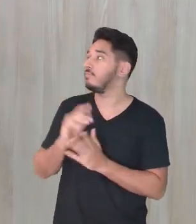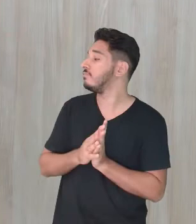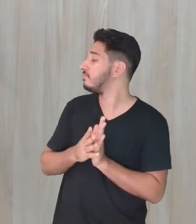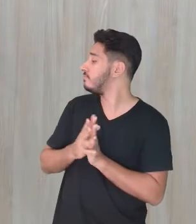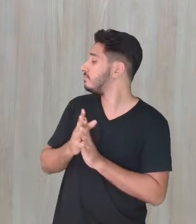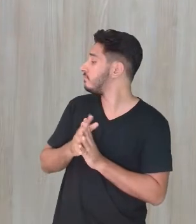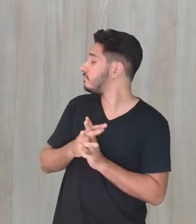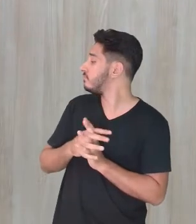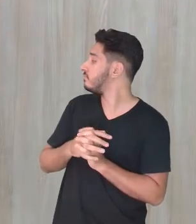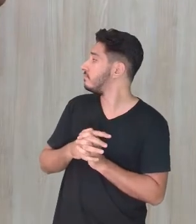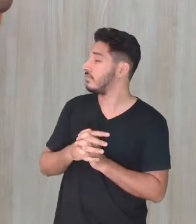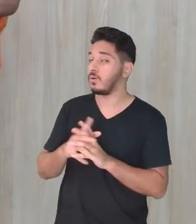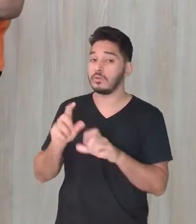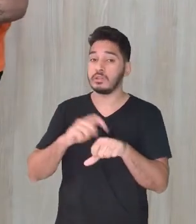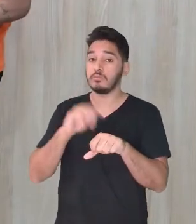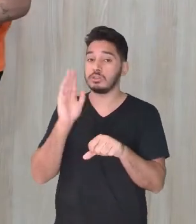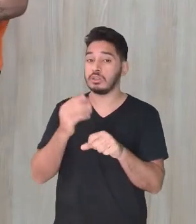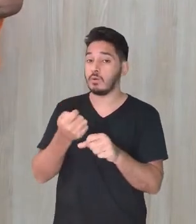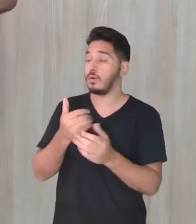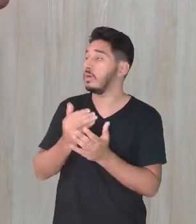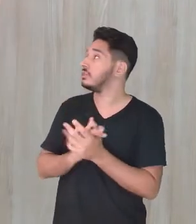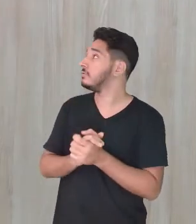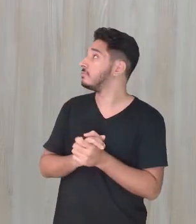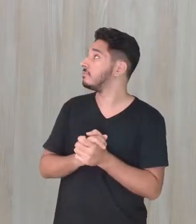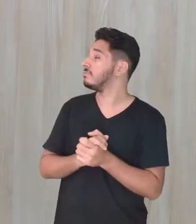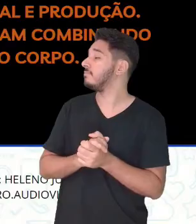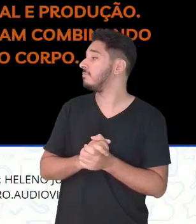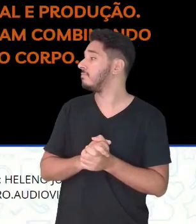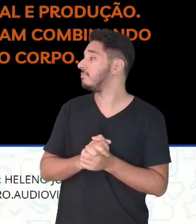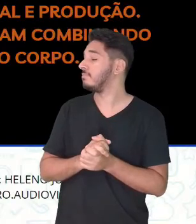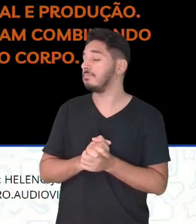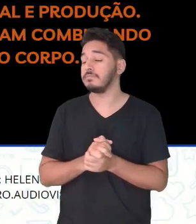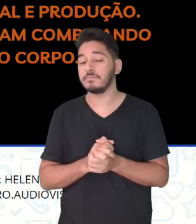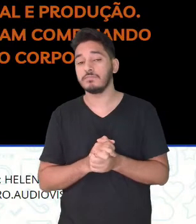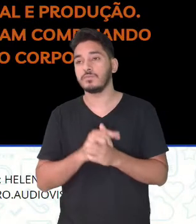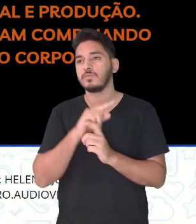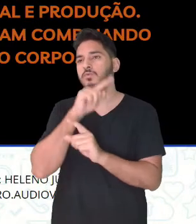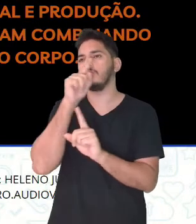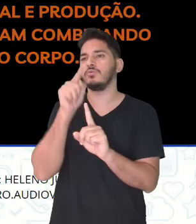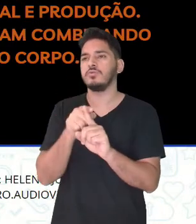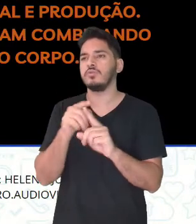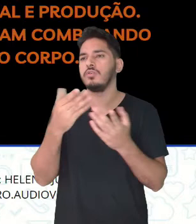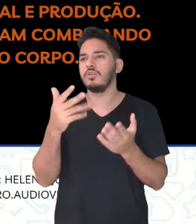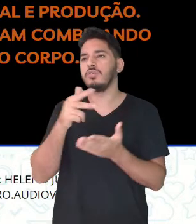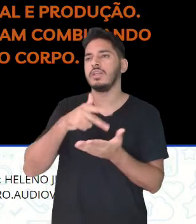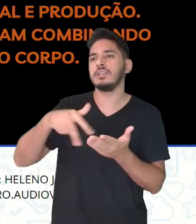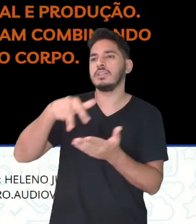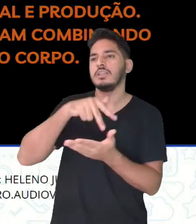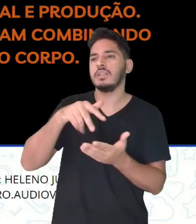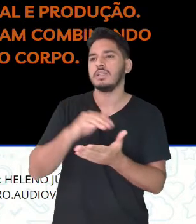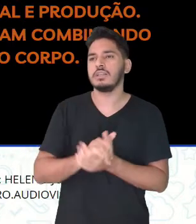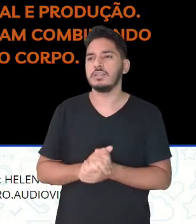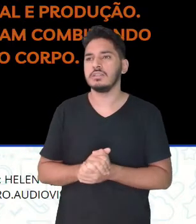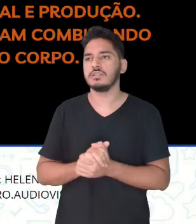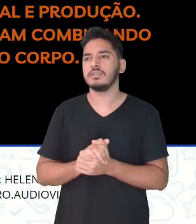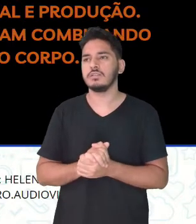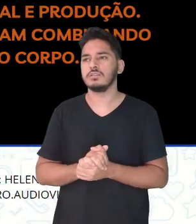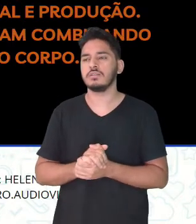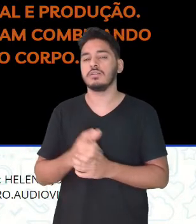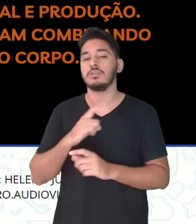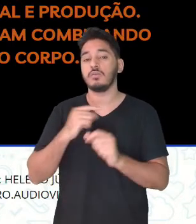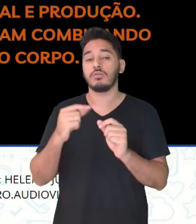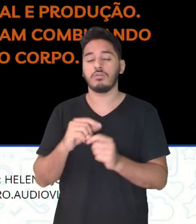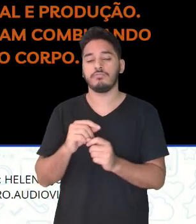ainda e o tempo já está ali acabando. Ó, nos objetivos, quais os objetivos que a gente tem na dança? Né? Então a gente tem aí